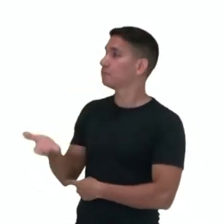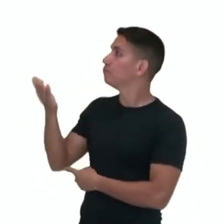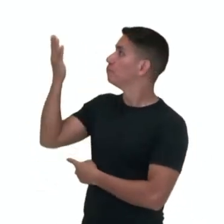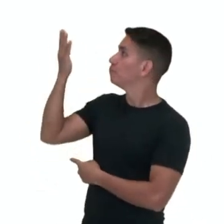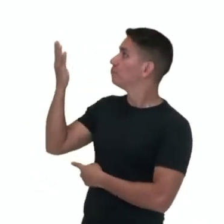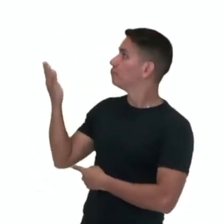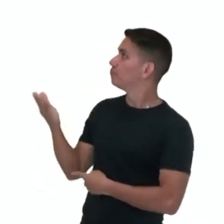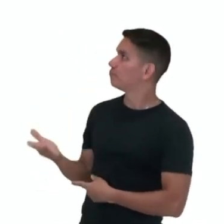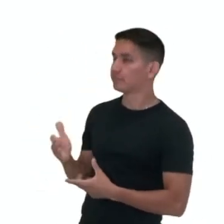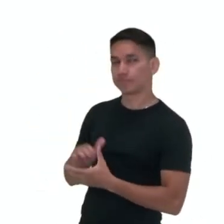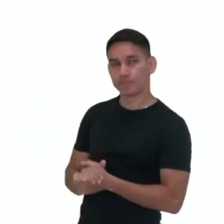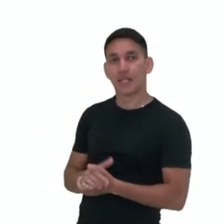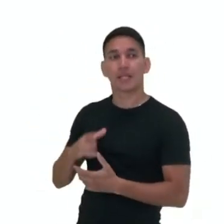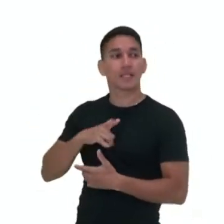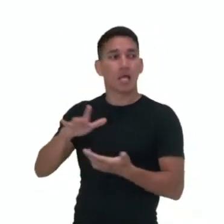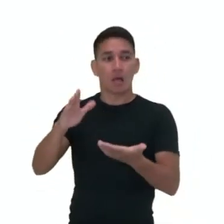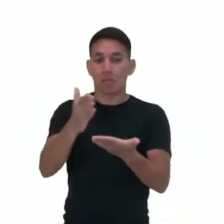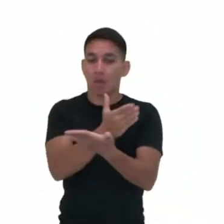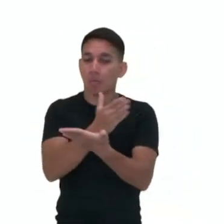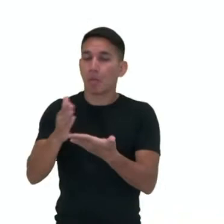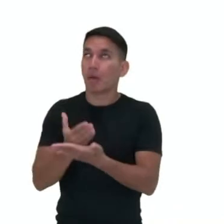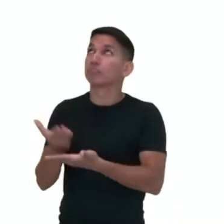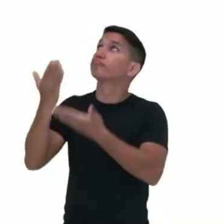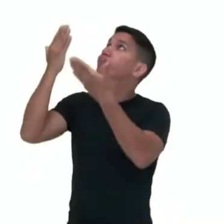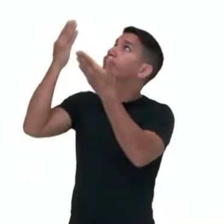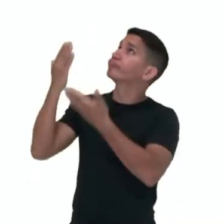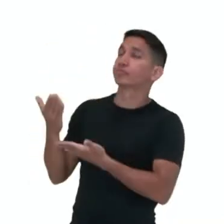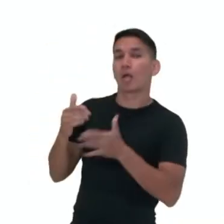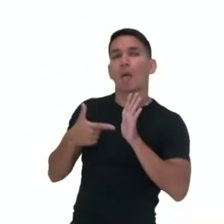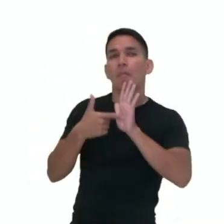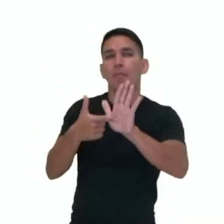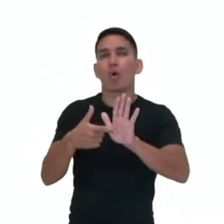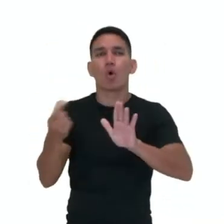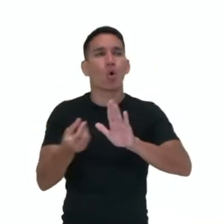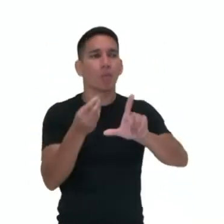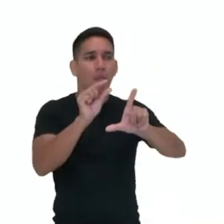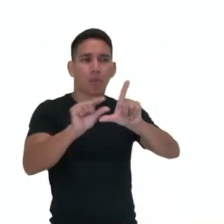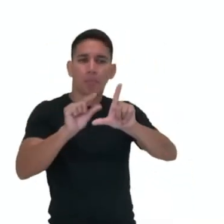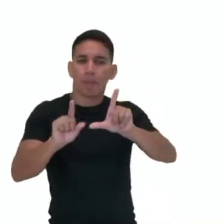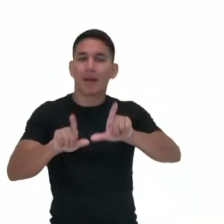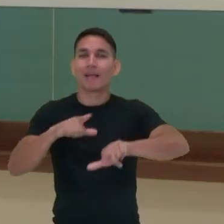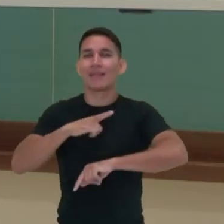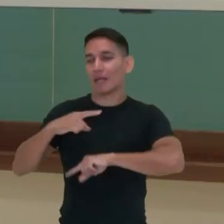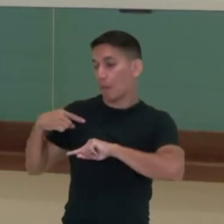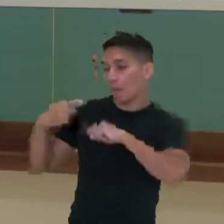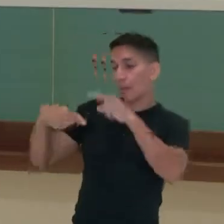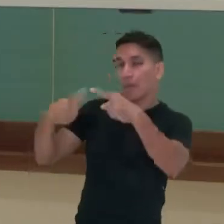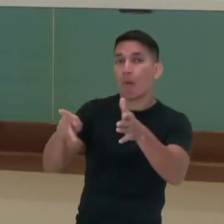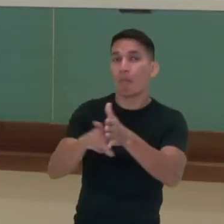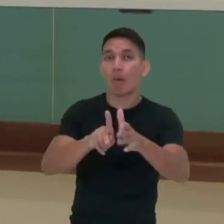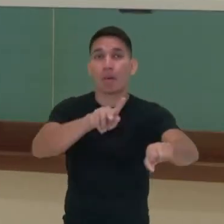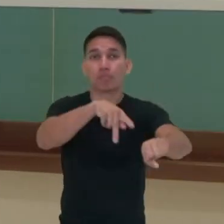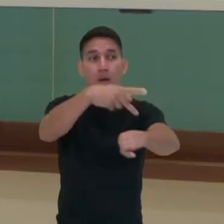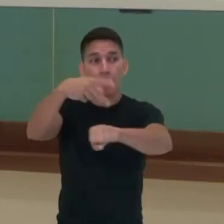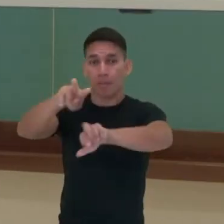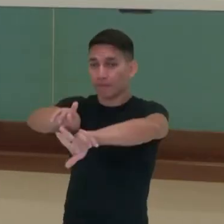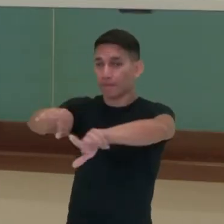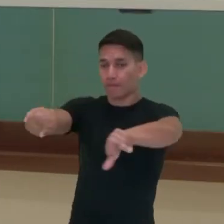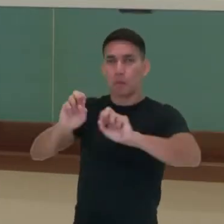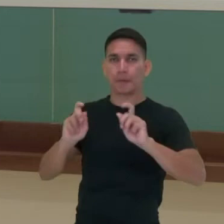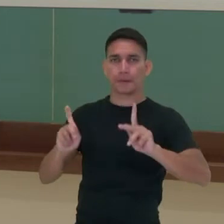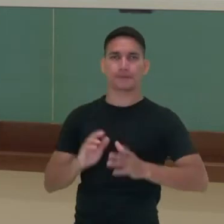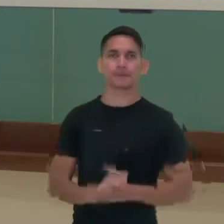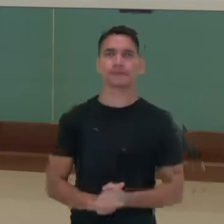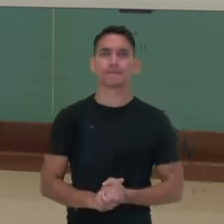Então, essa é a distribuição geográfica no geral aí dos descendentes aí dessas populações aí, tá